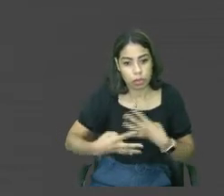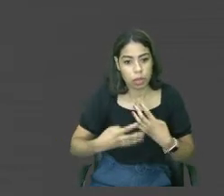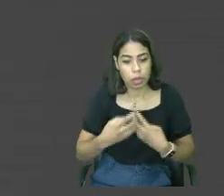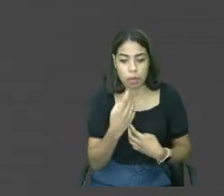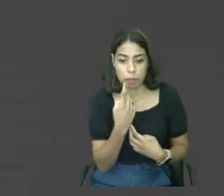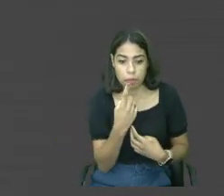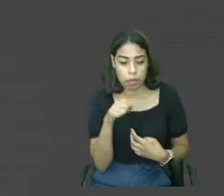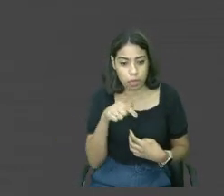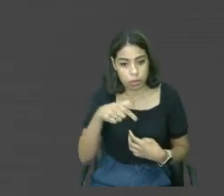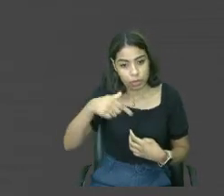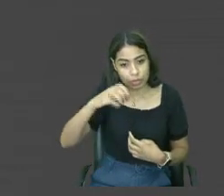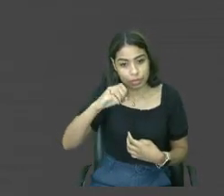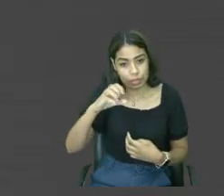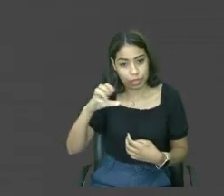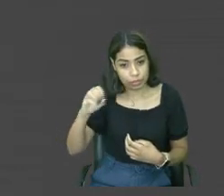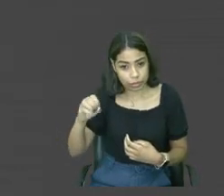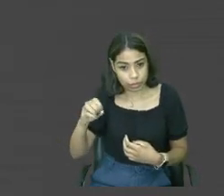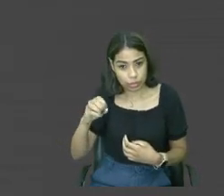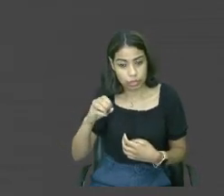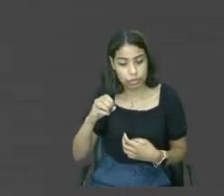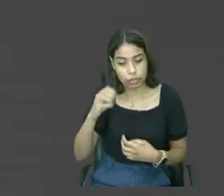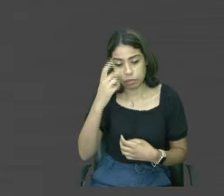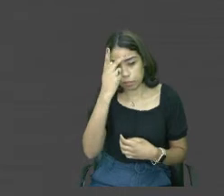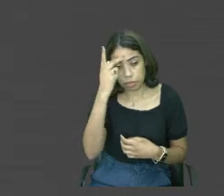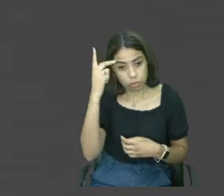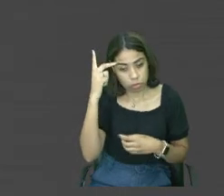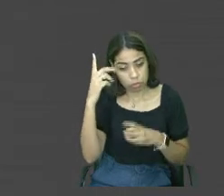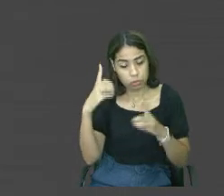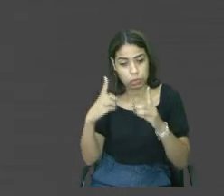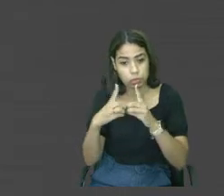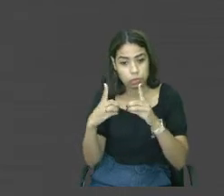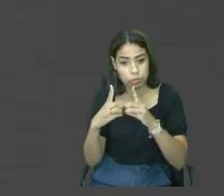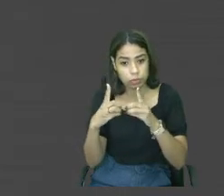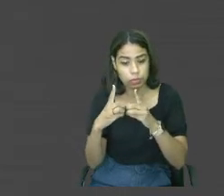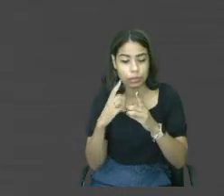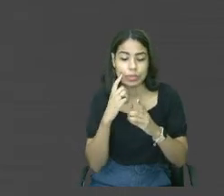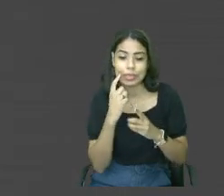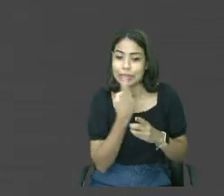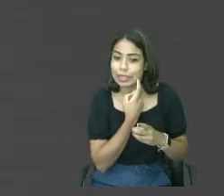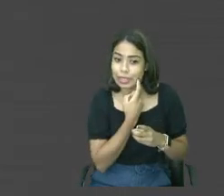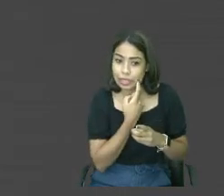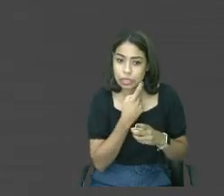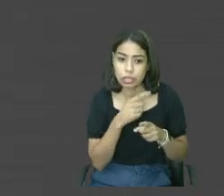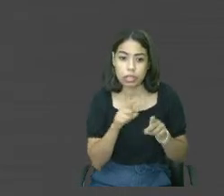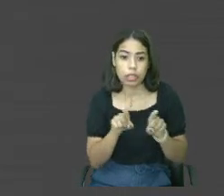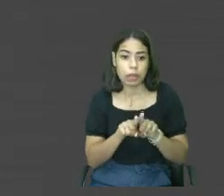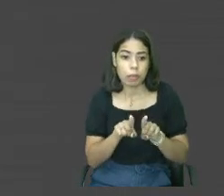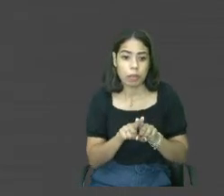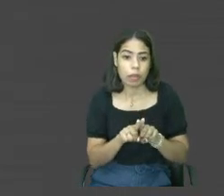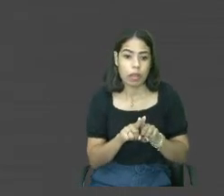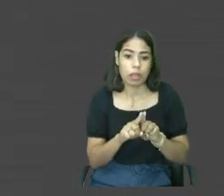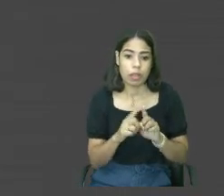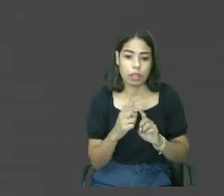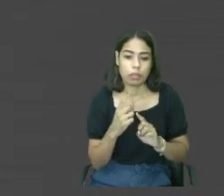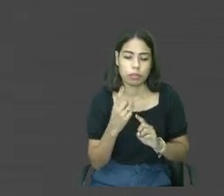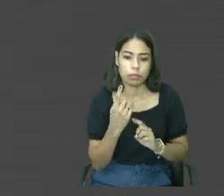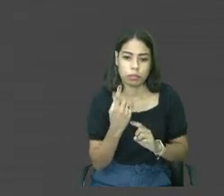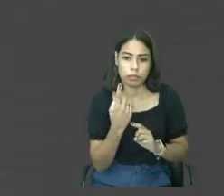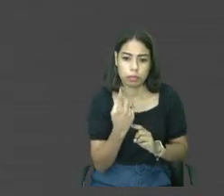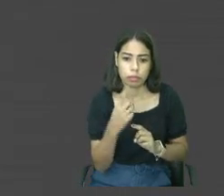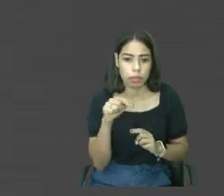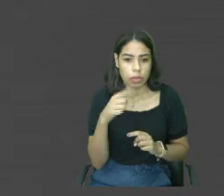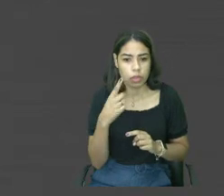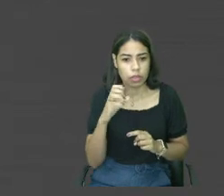pacientes atendidos em saúde bucal, pouco mais de 5.100 procedimentos. No